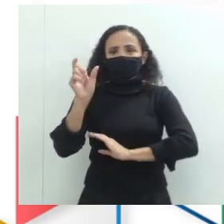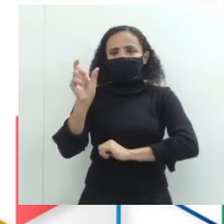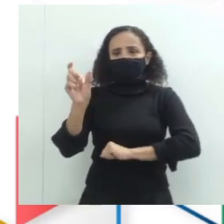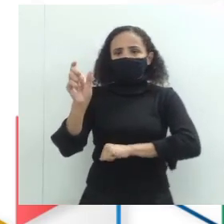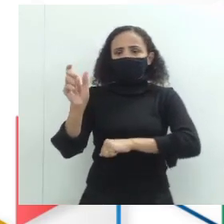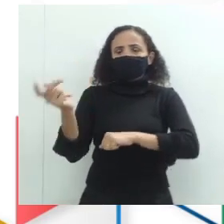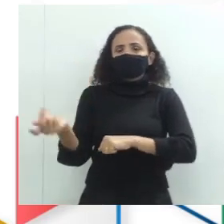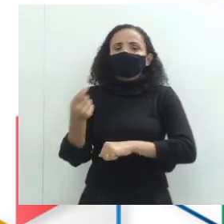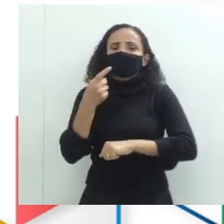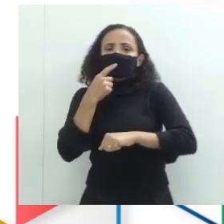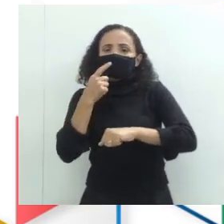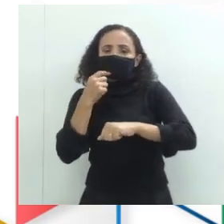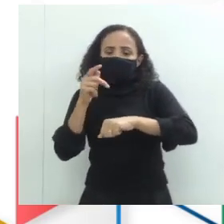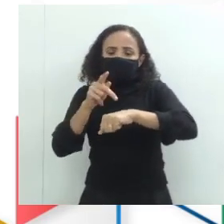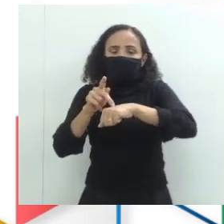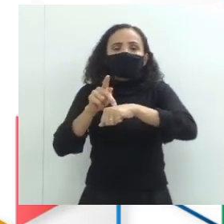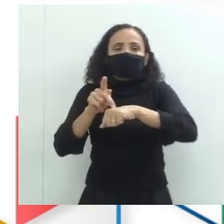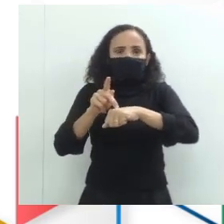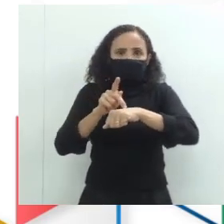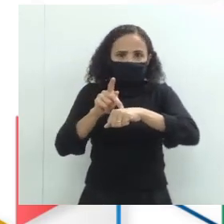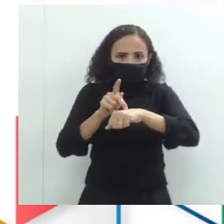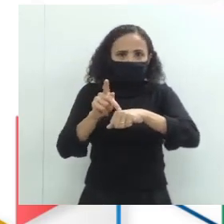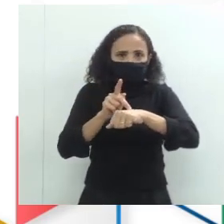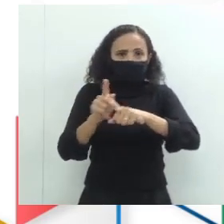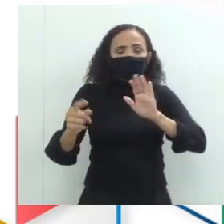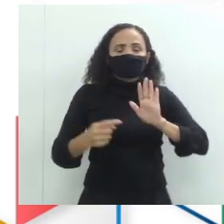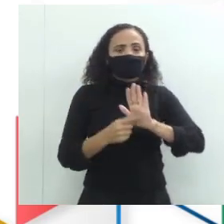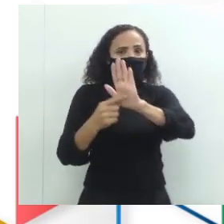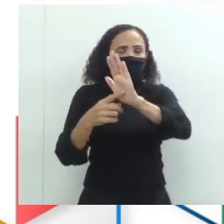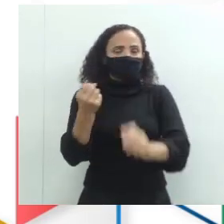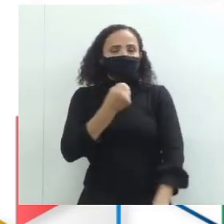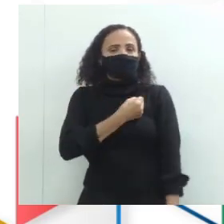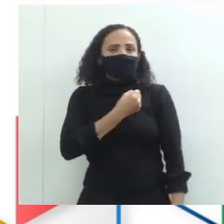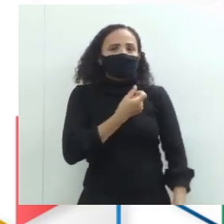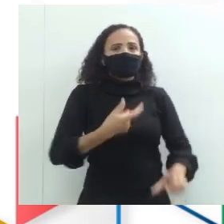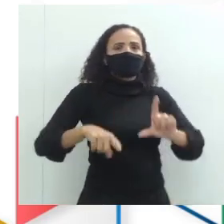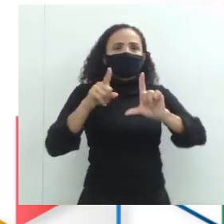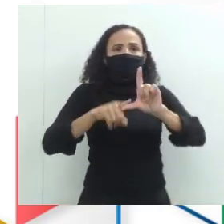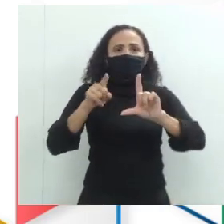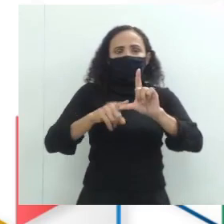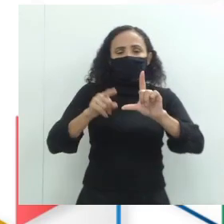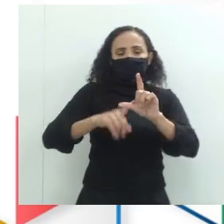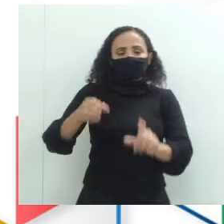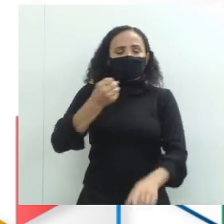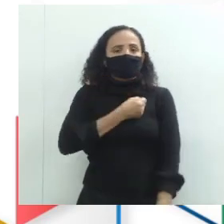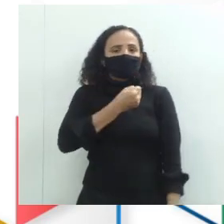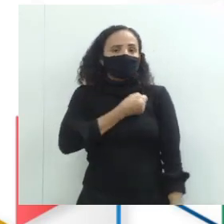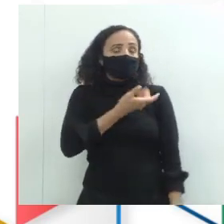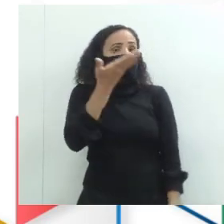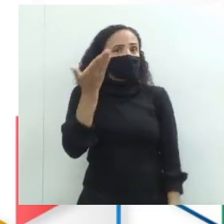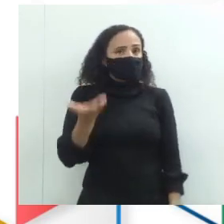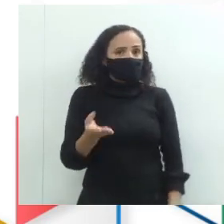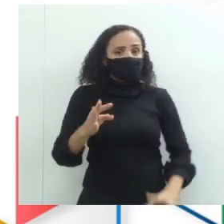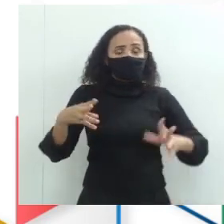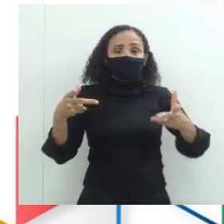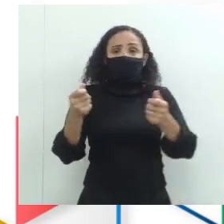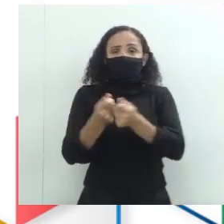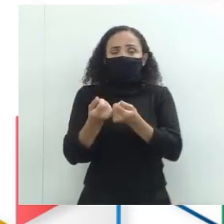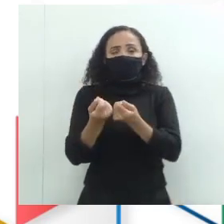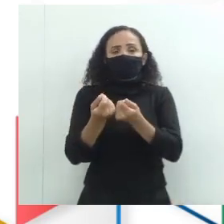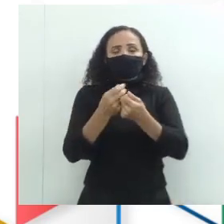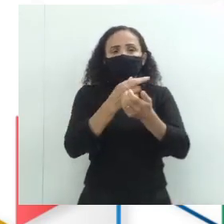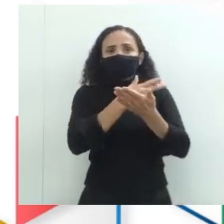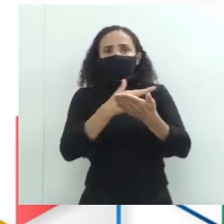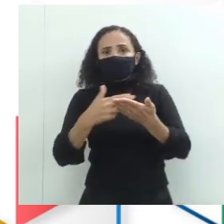expressão em que há letras representando números, valores desconhecidos, tá? Essas letras são as